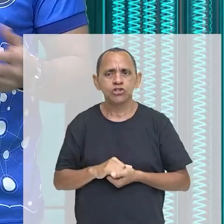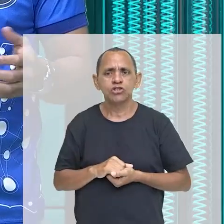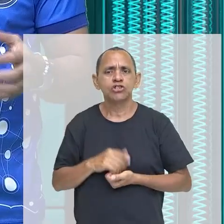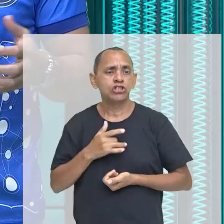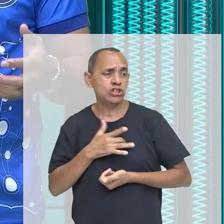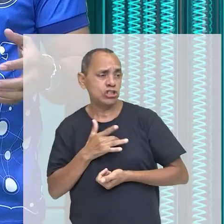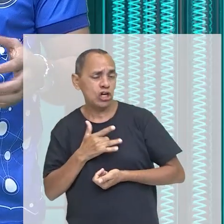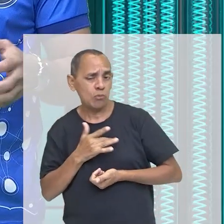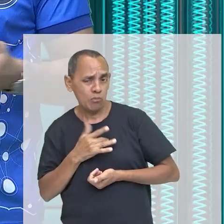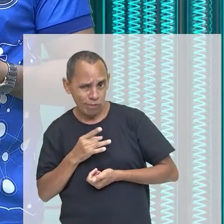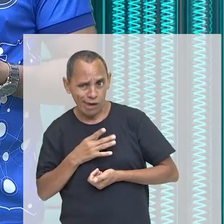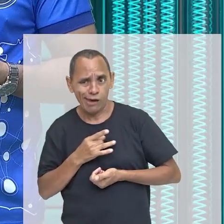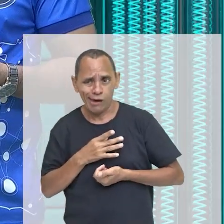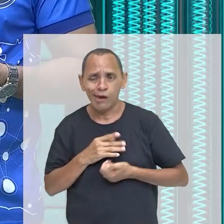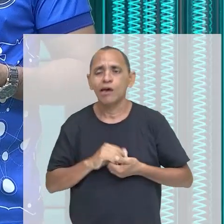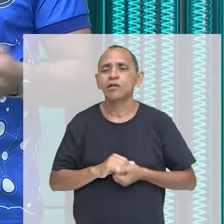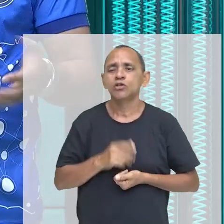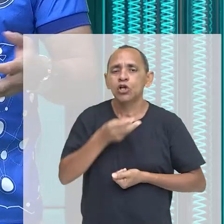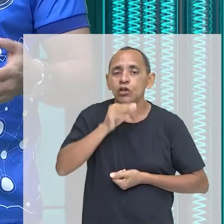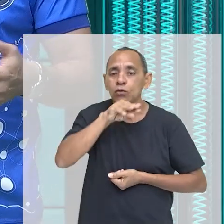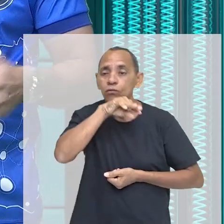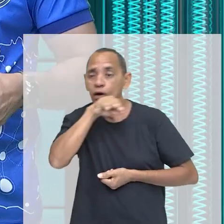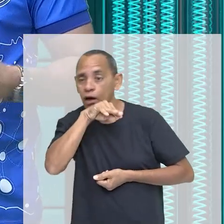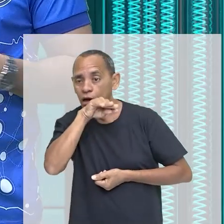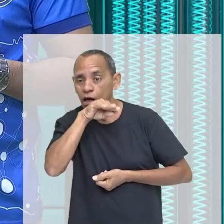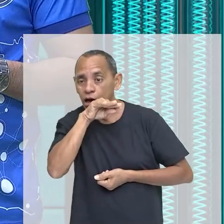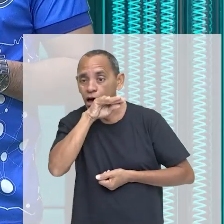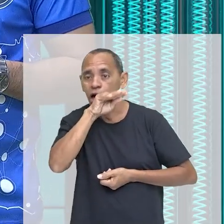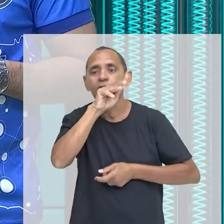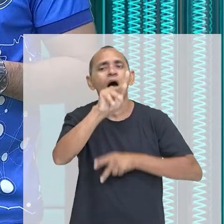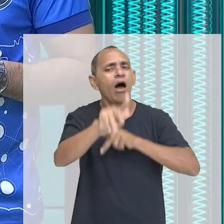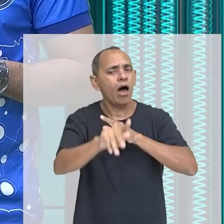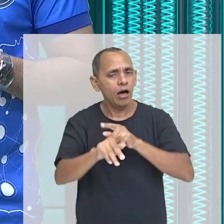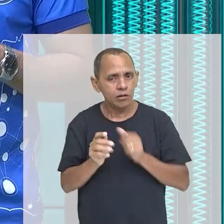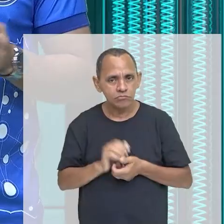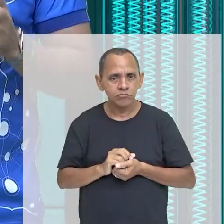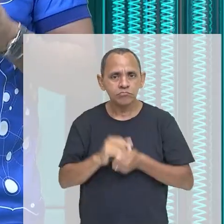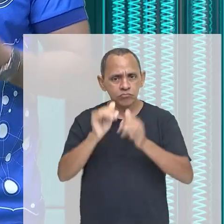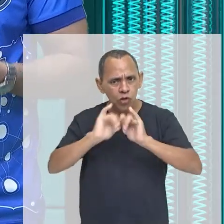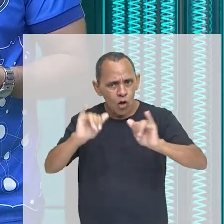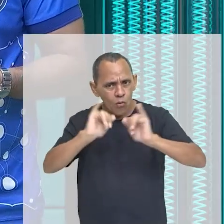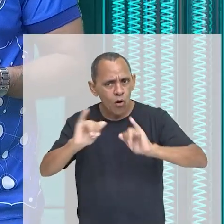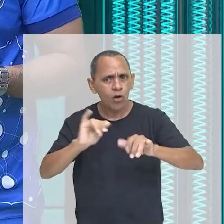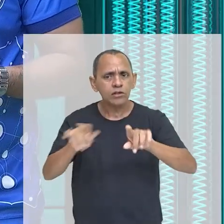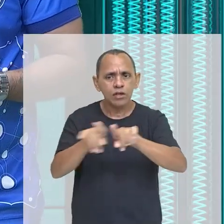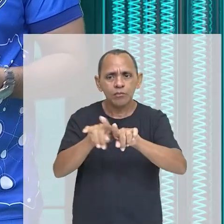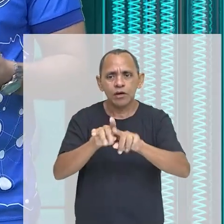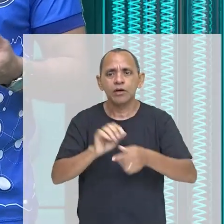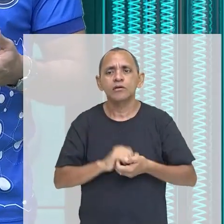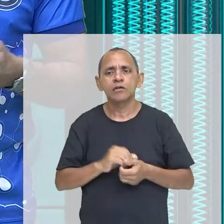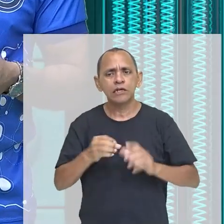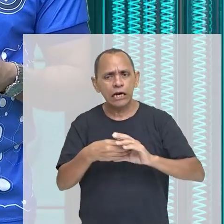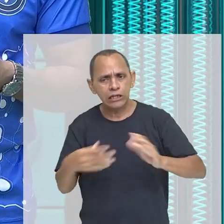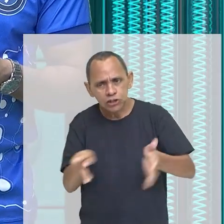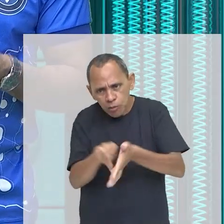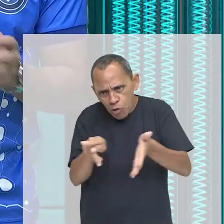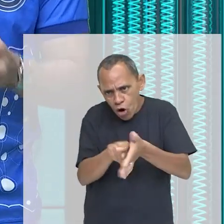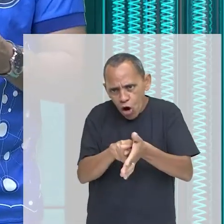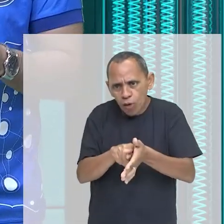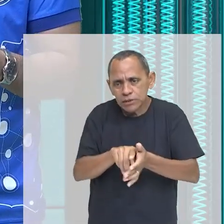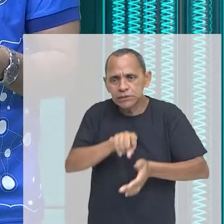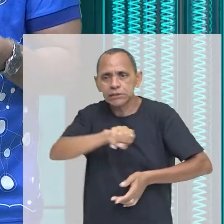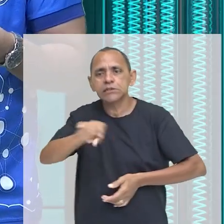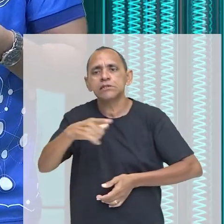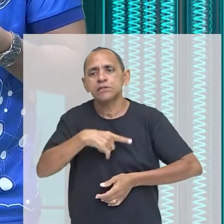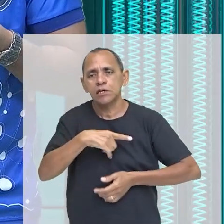apresentar trabalho, então o primeiro sinal que manifestava era ficar tremendo. Isso é uma característica, né, de quando a gente